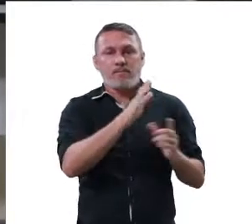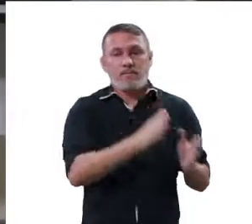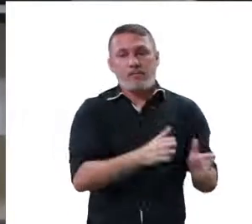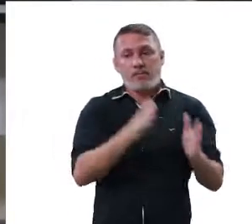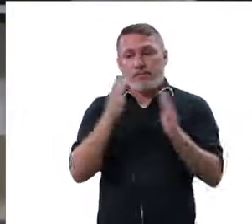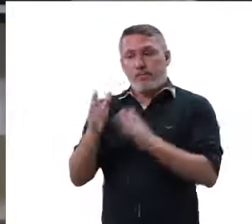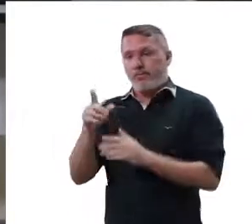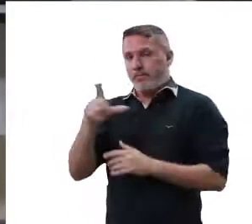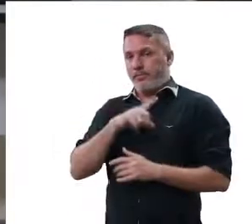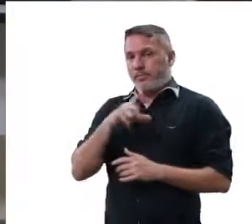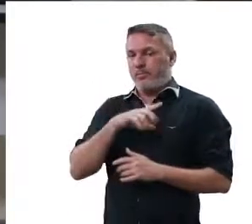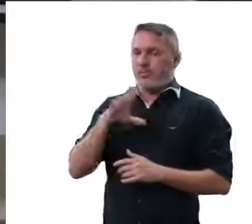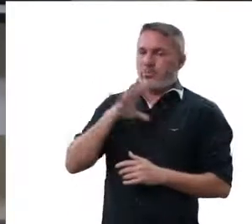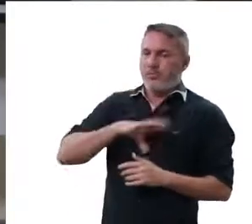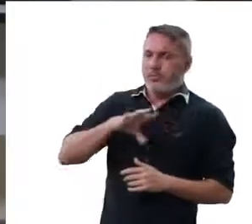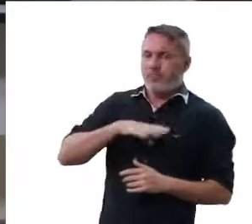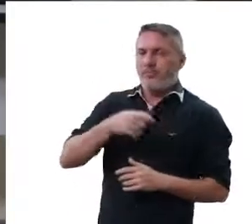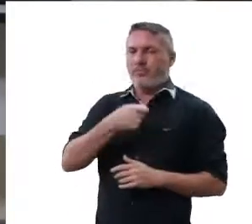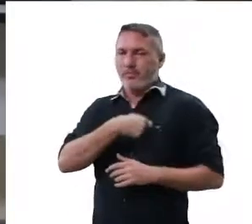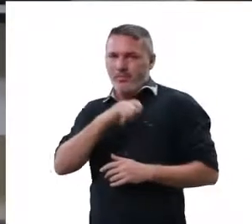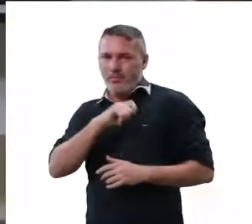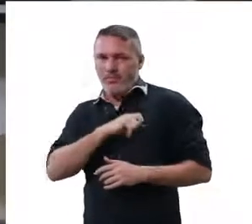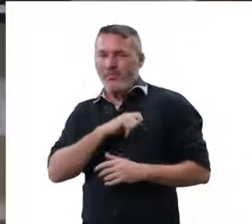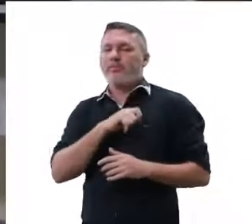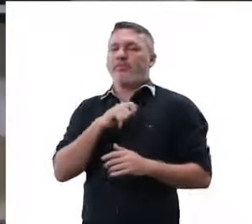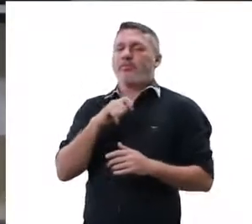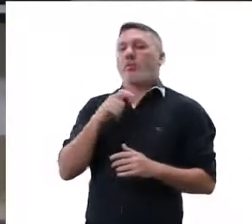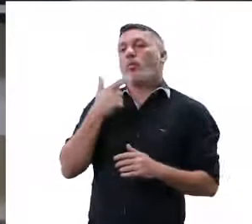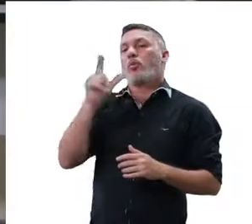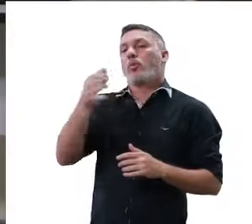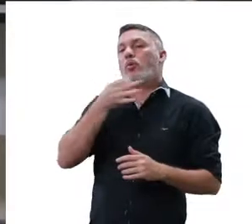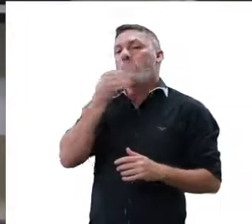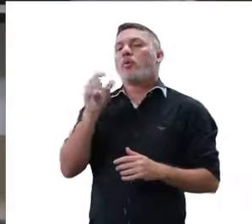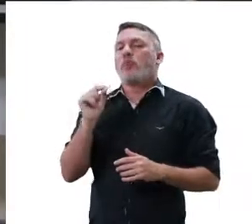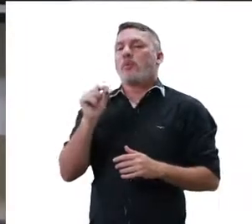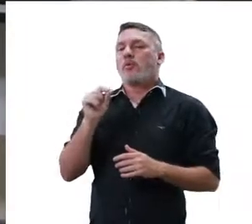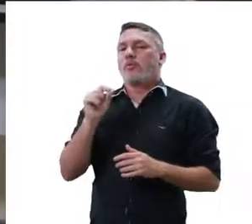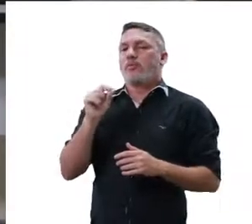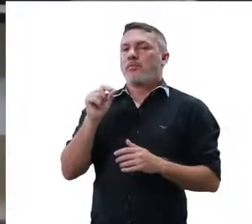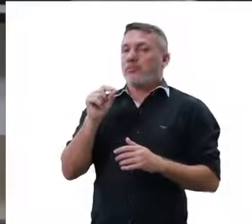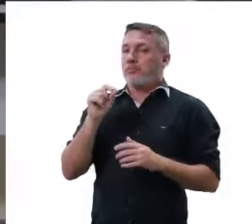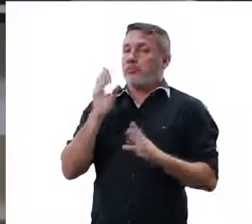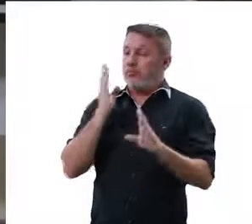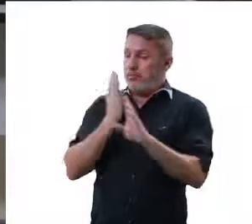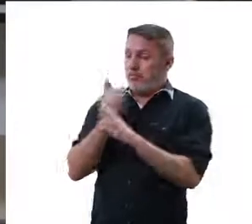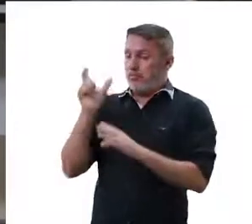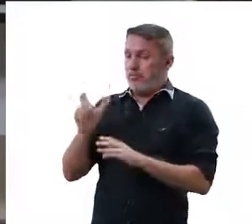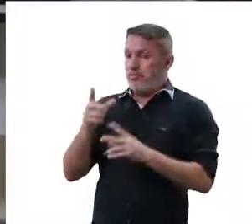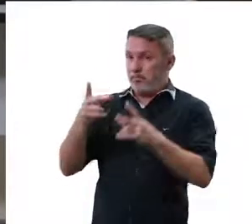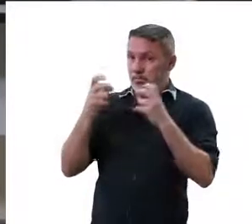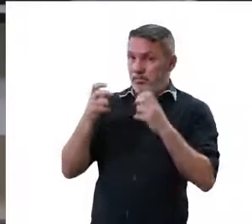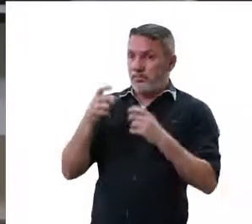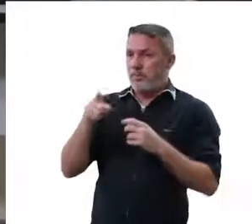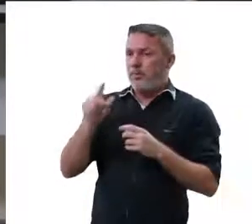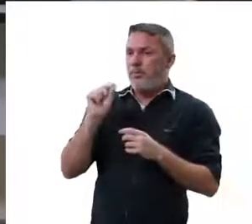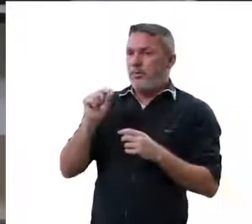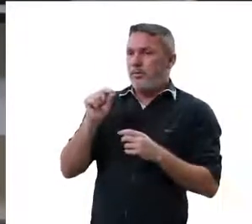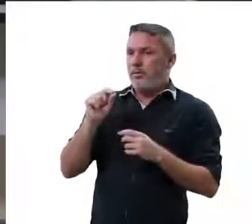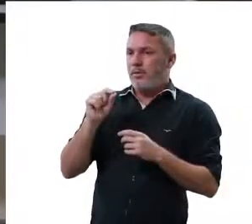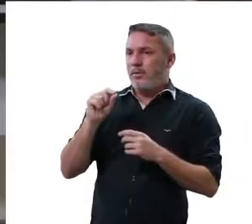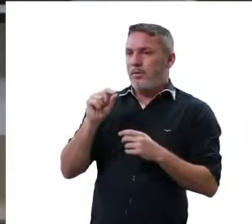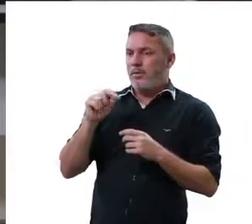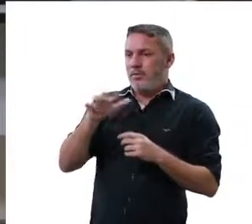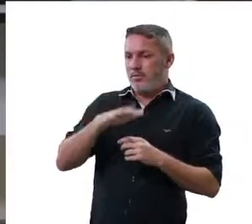religioso. Na concepção weberiana, né, e aí a gente insiste nesse ponto, o indivíduo, né,